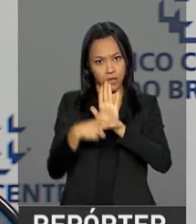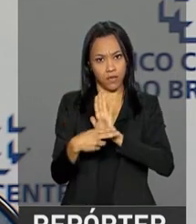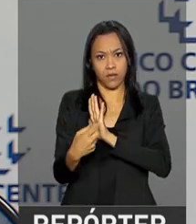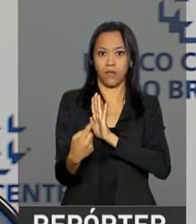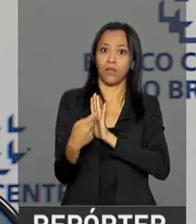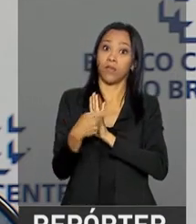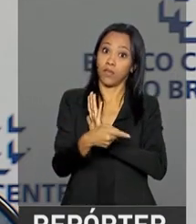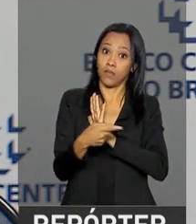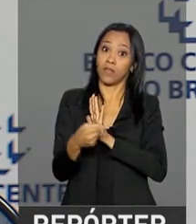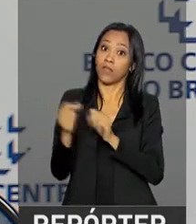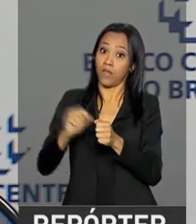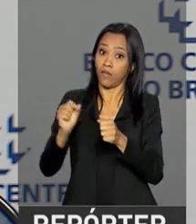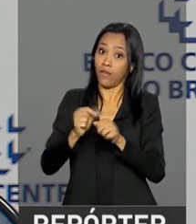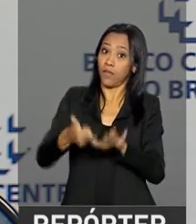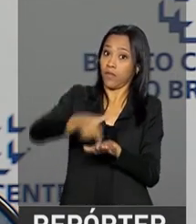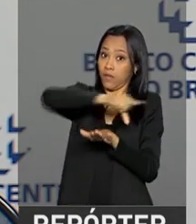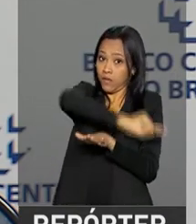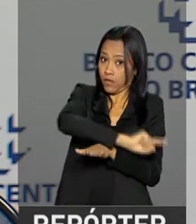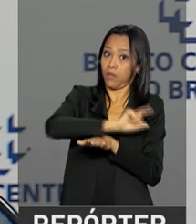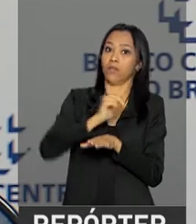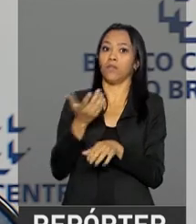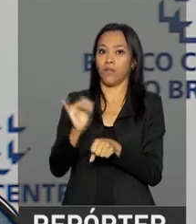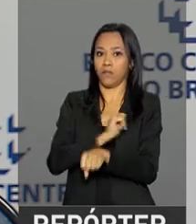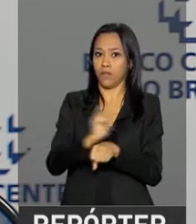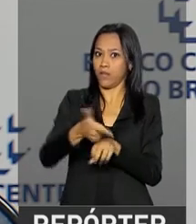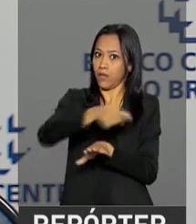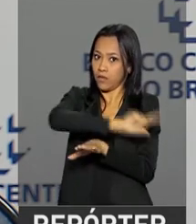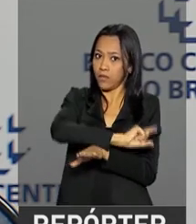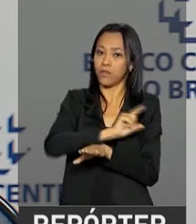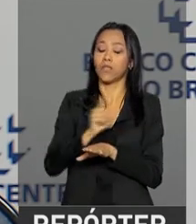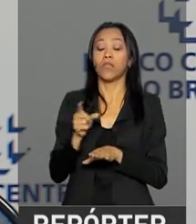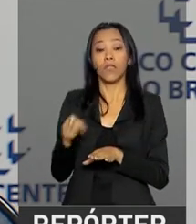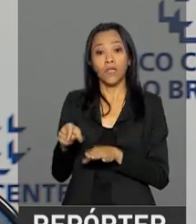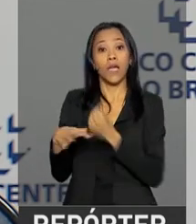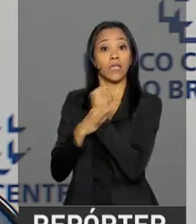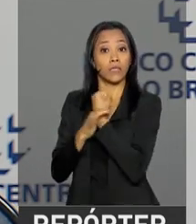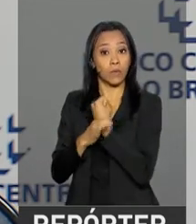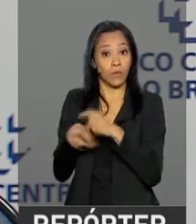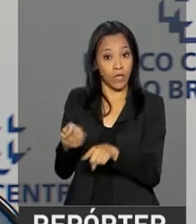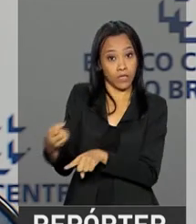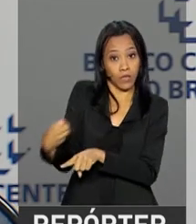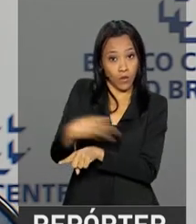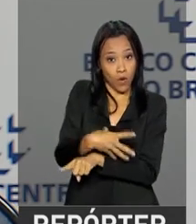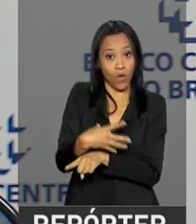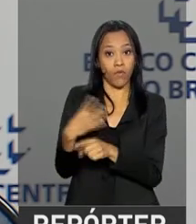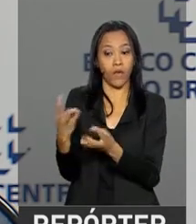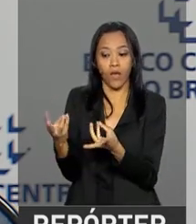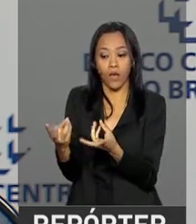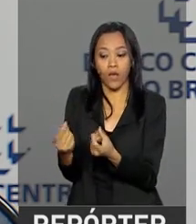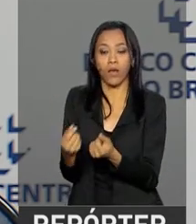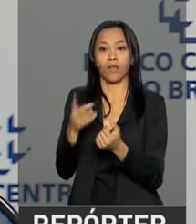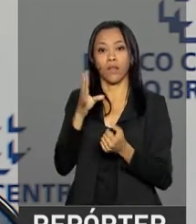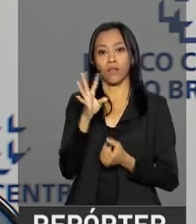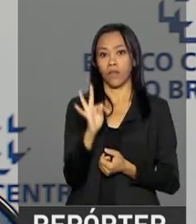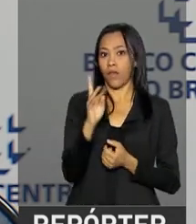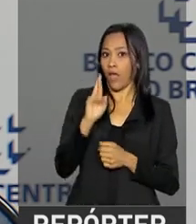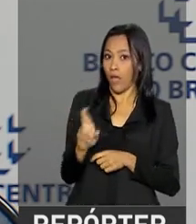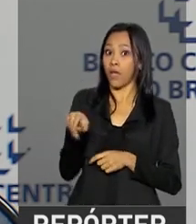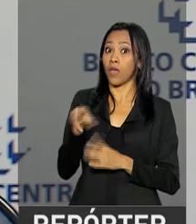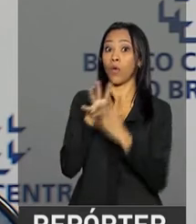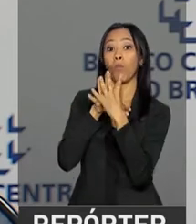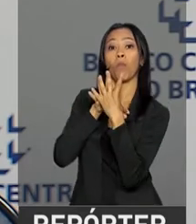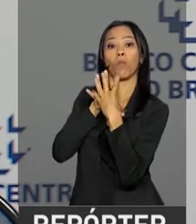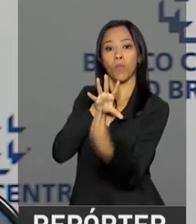como metodologia anterior e garante que essa fórmula que que a forma de cálculo da tr que o indexador importante da nossa economia